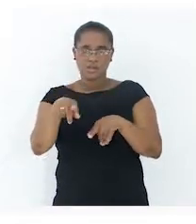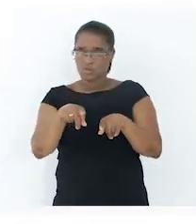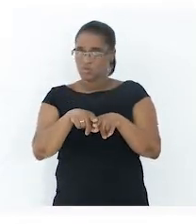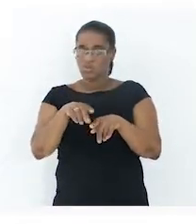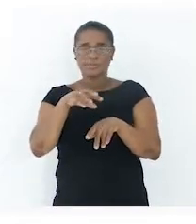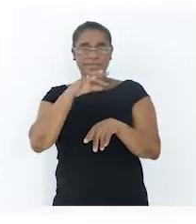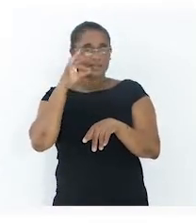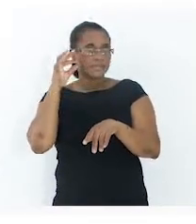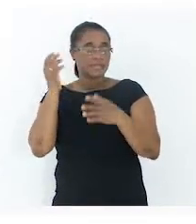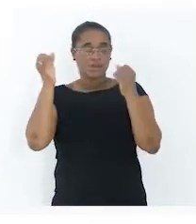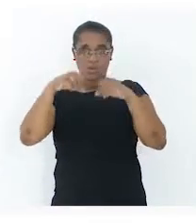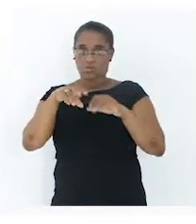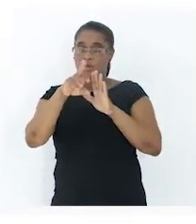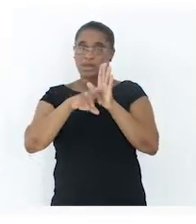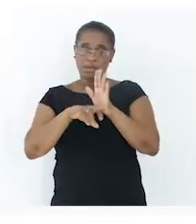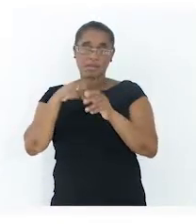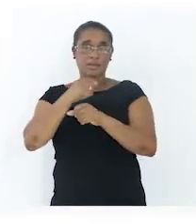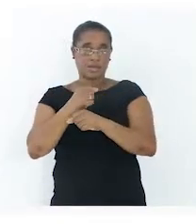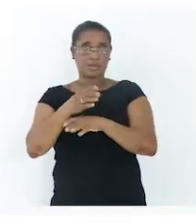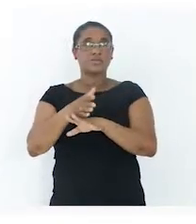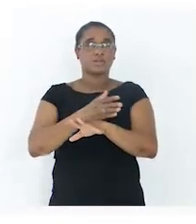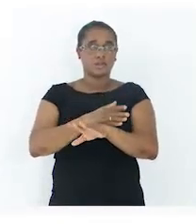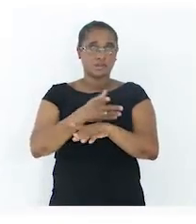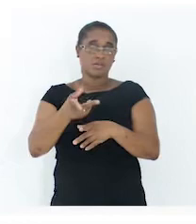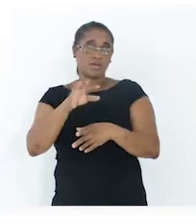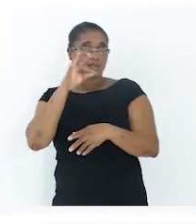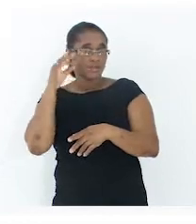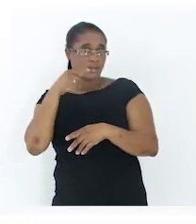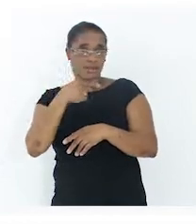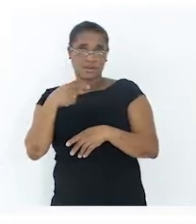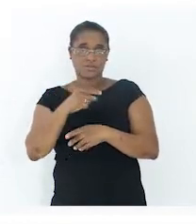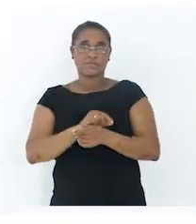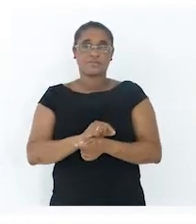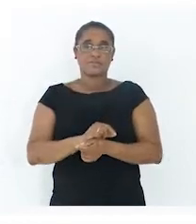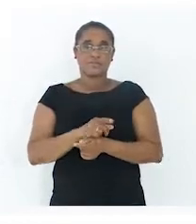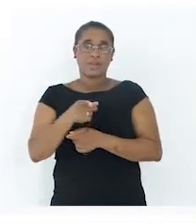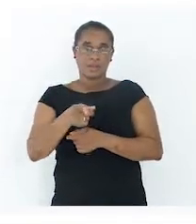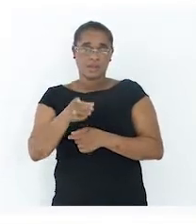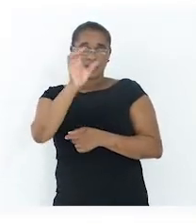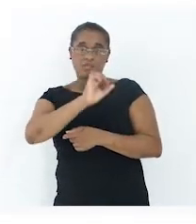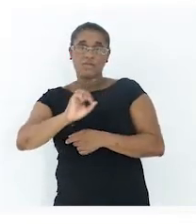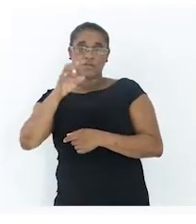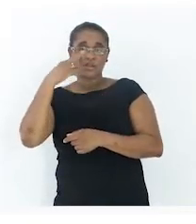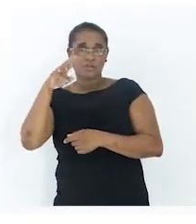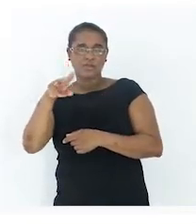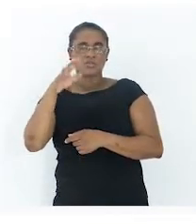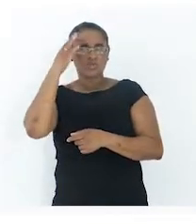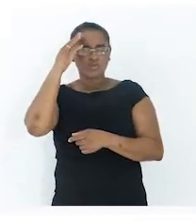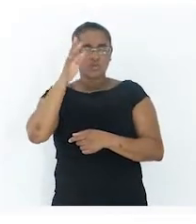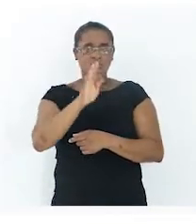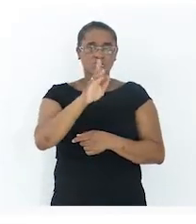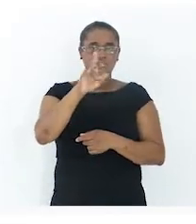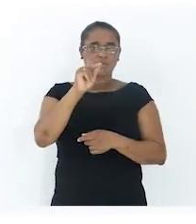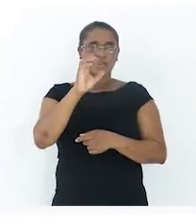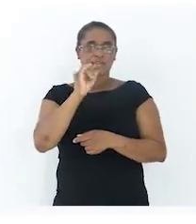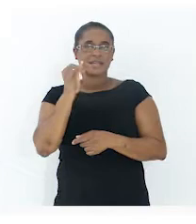com a regra que nós vimos, embora sinal negativo. Aqui, vocês estão a ver números fracionários.